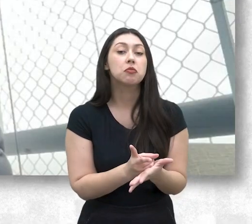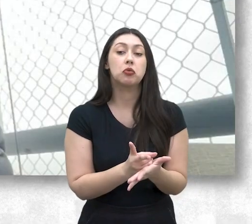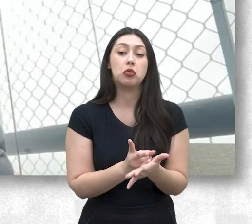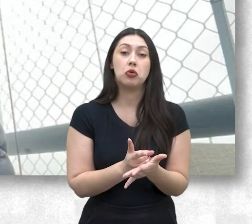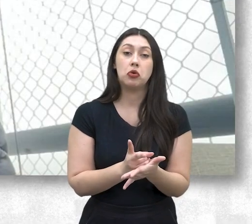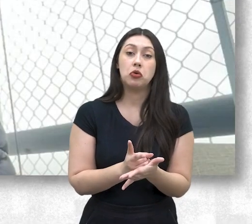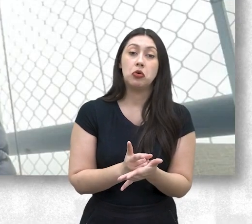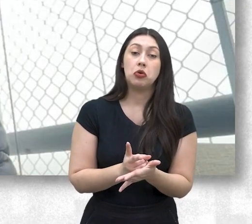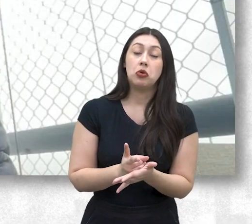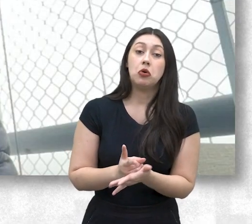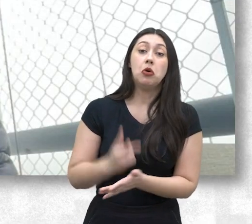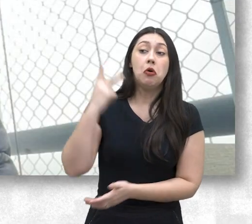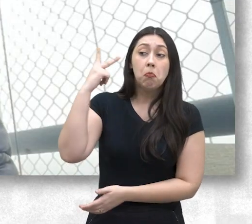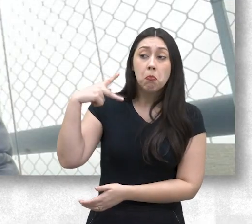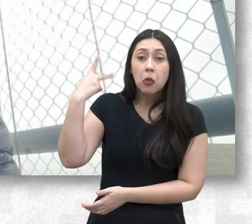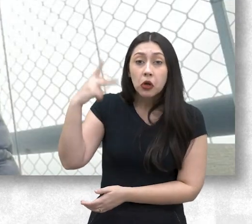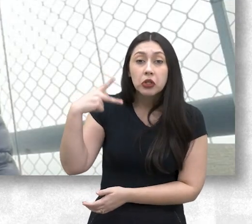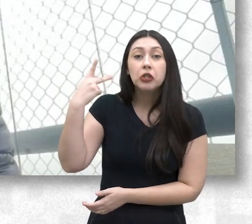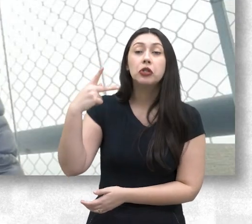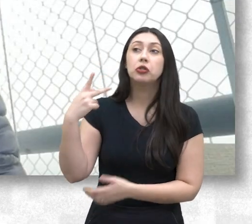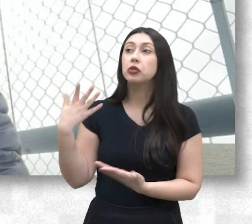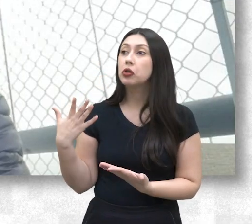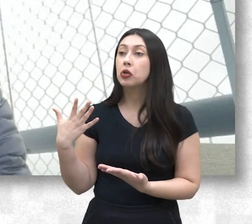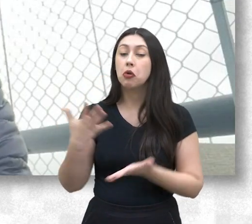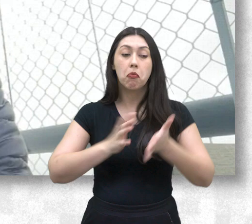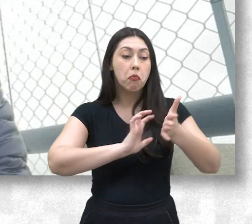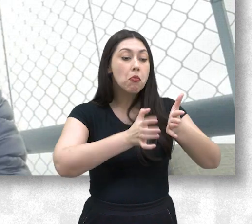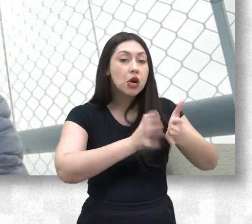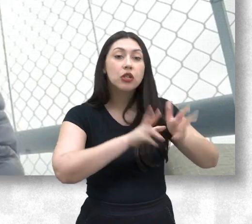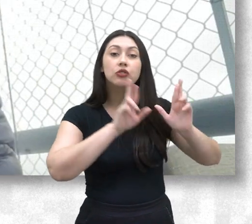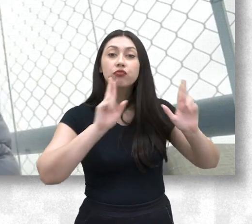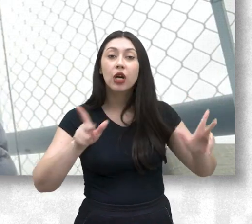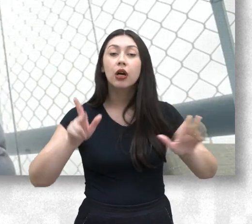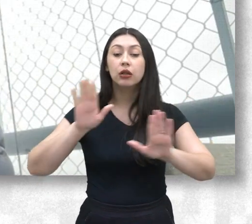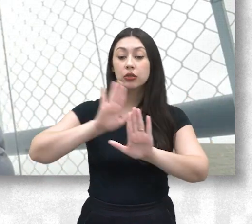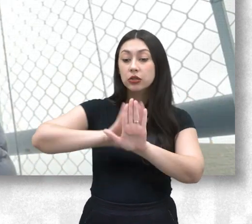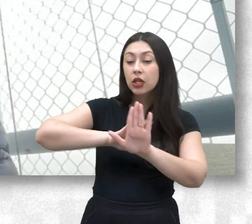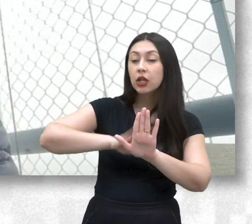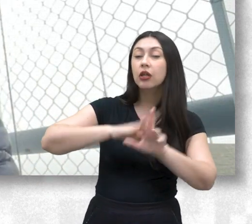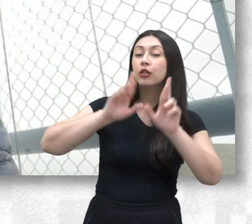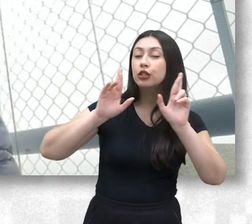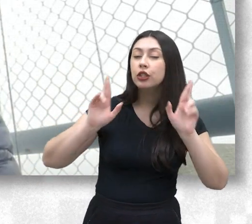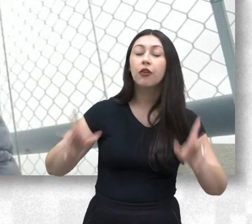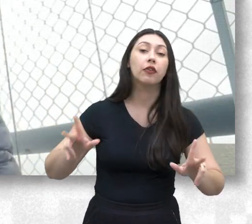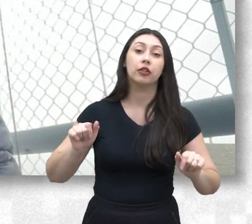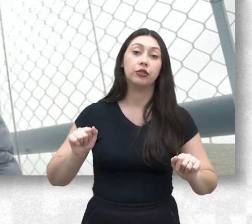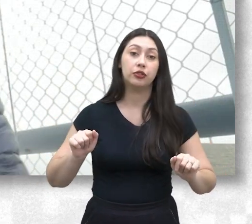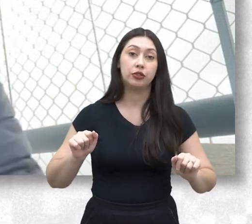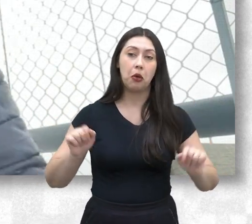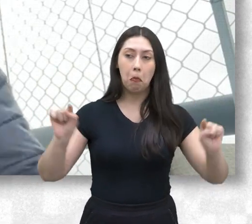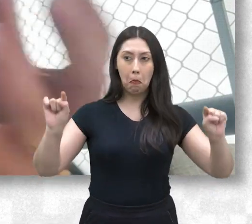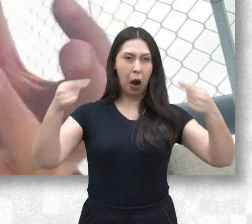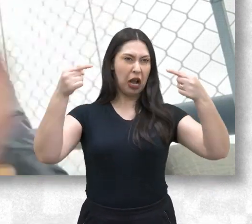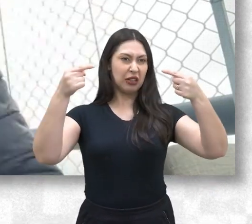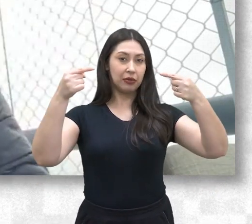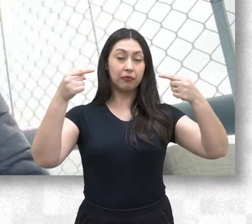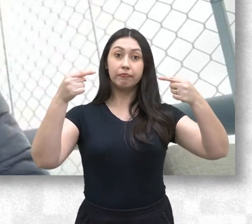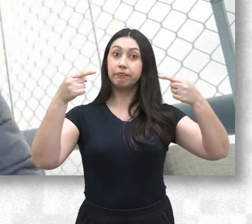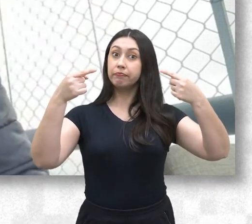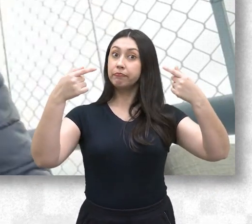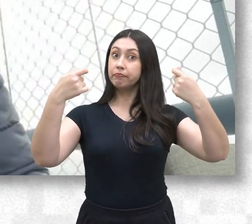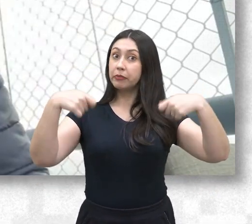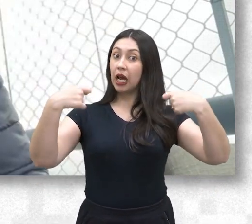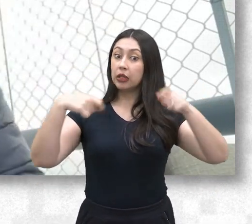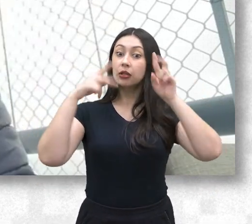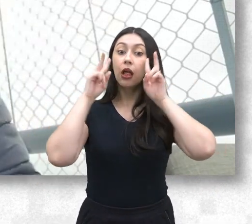Mesmo políticos que sejam de ideologias diferentes ou que sejam de partidos diferentes e sejam de situação e